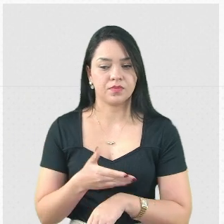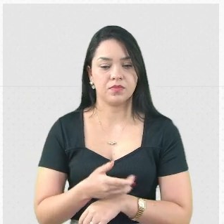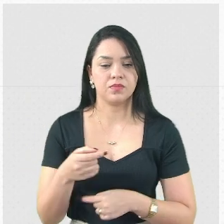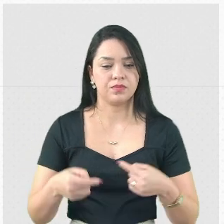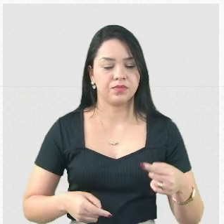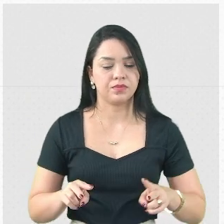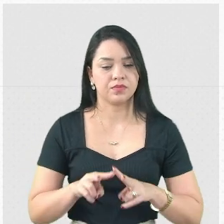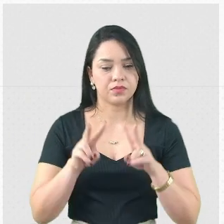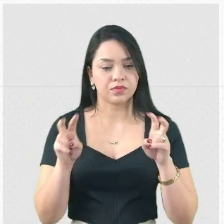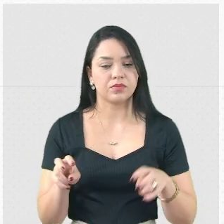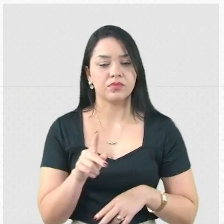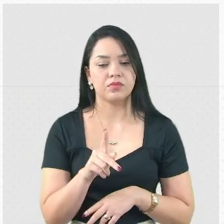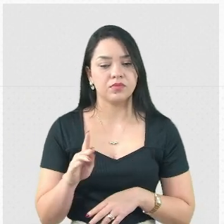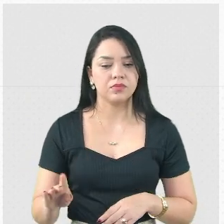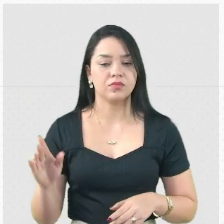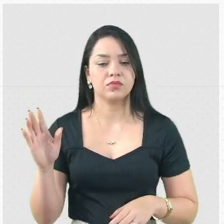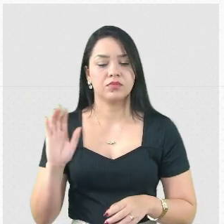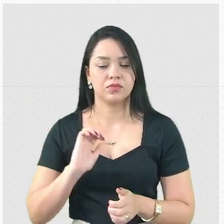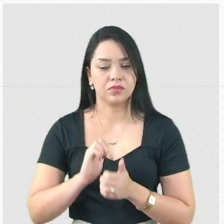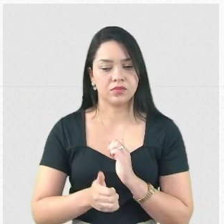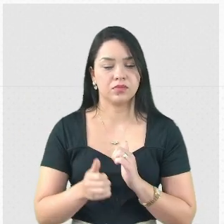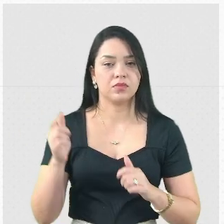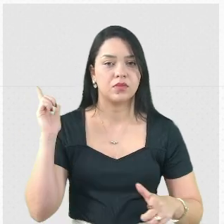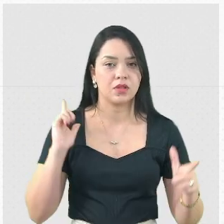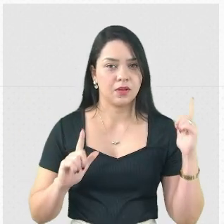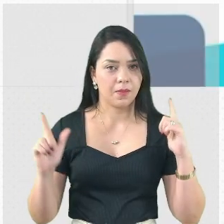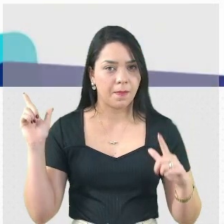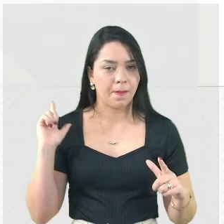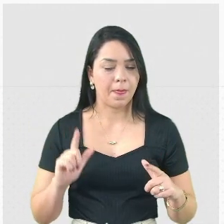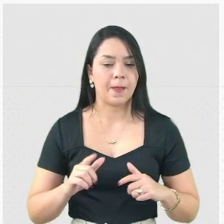política sobre iniciativas públicas de esporte e de lazer.